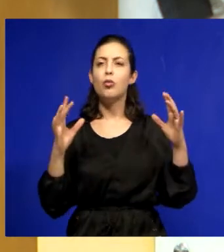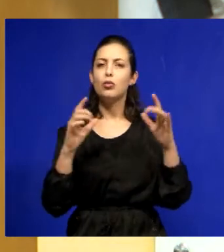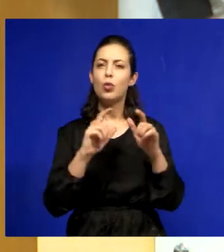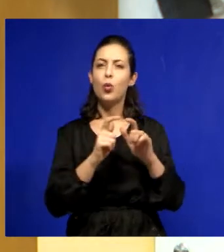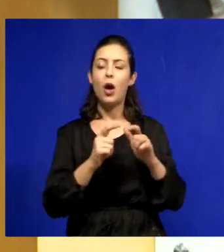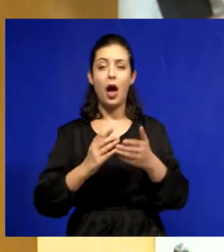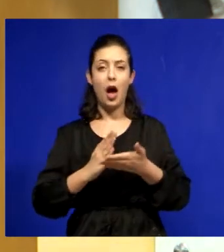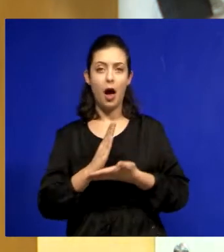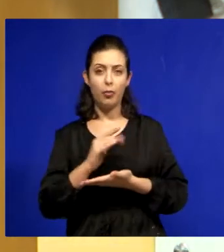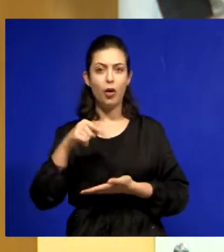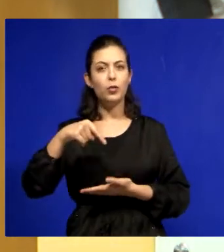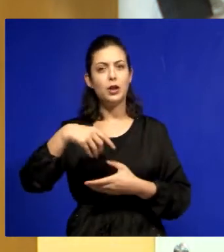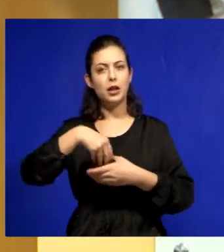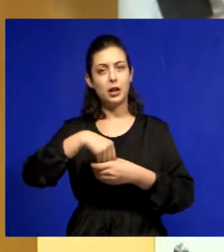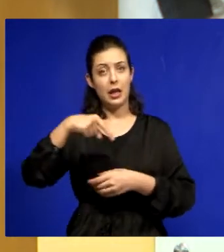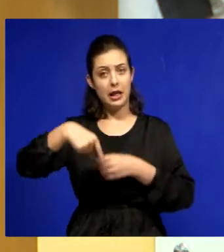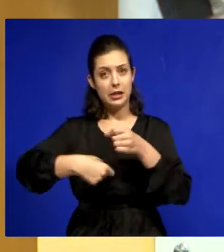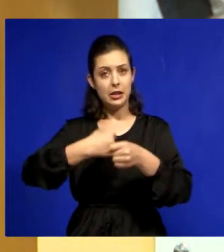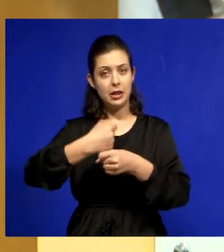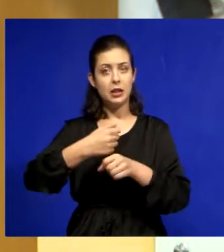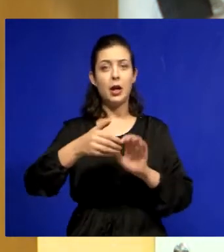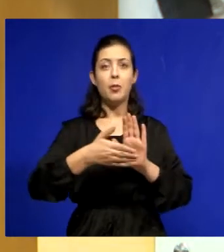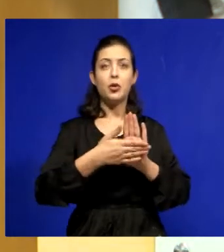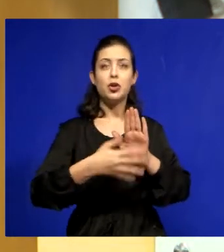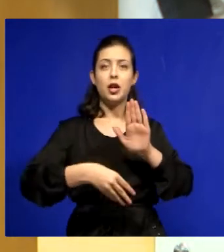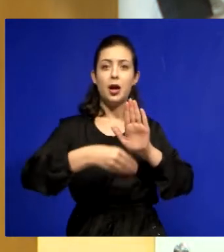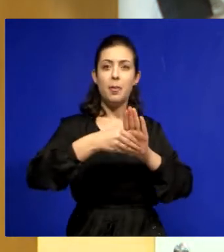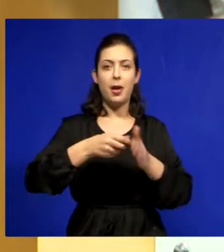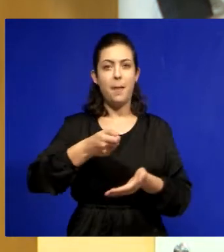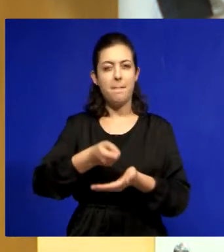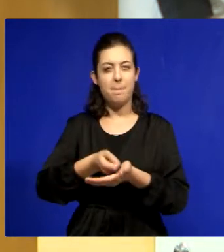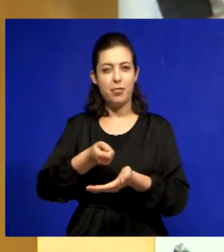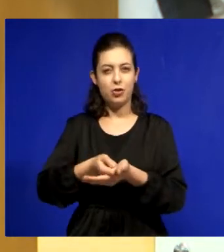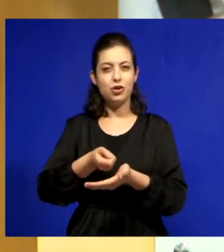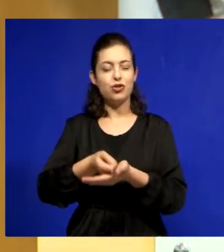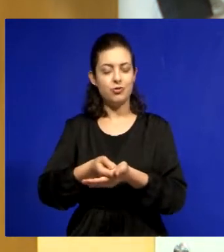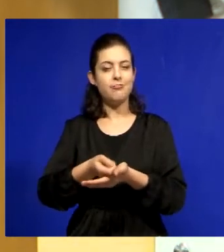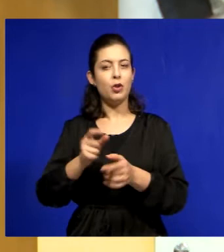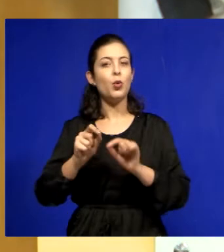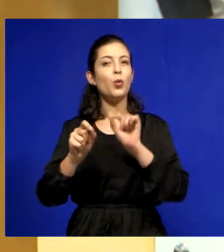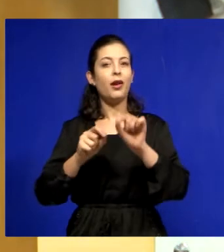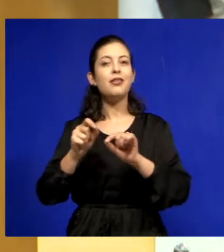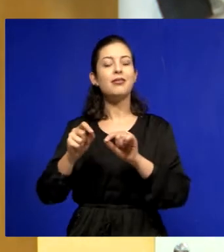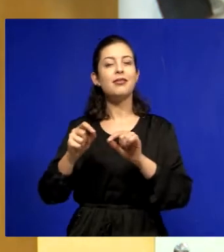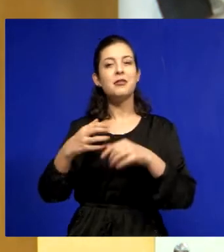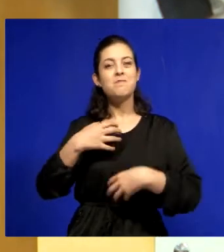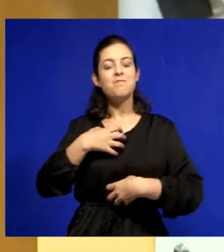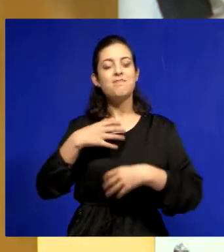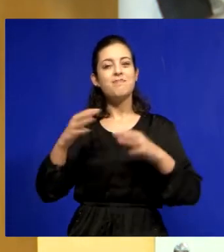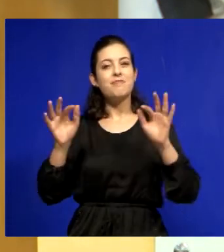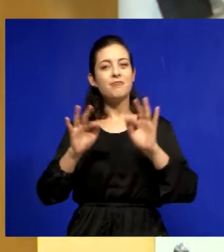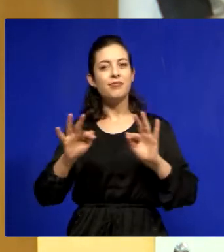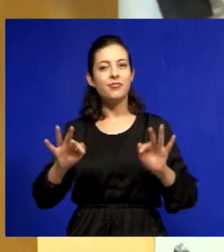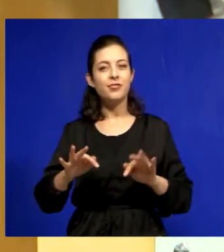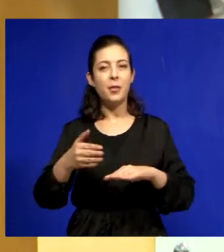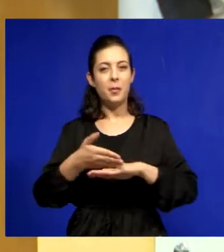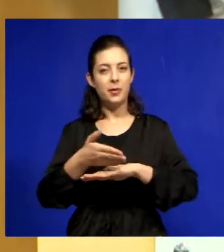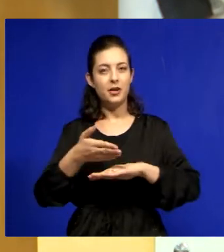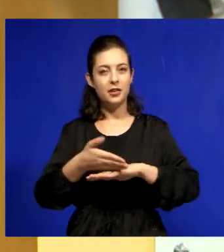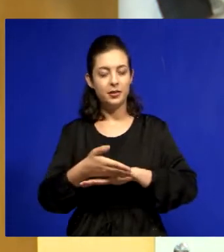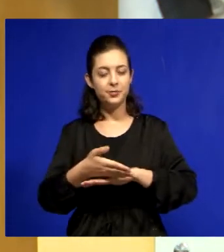foi aprovada que nesse ano o projeto de emenda impositiva do qual tive a felicidade de está